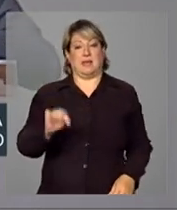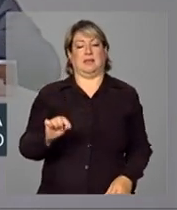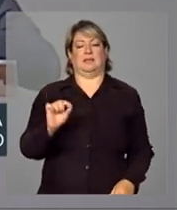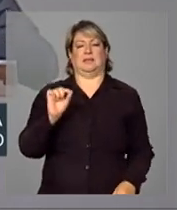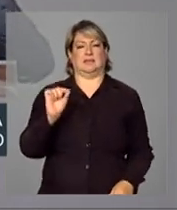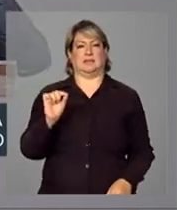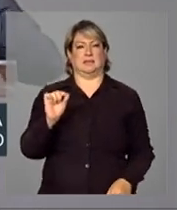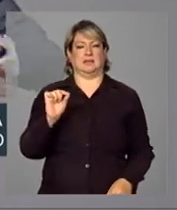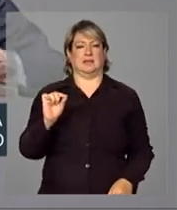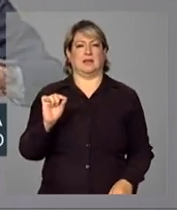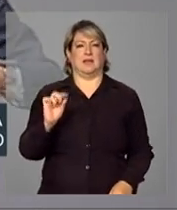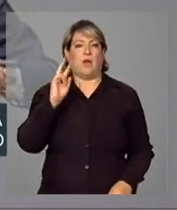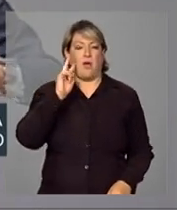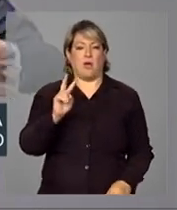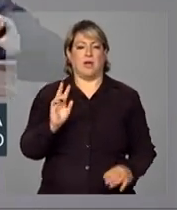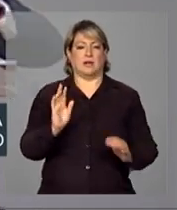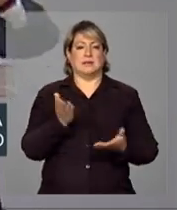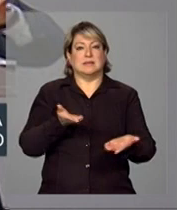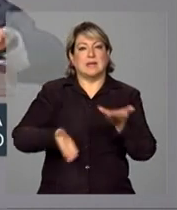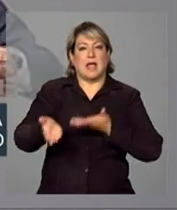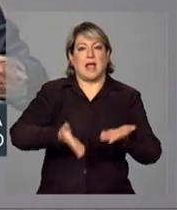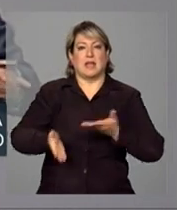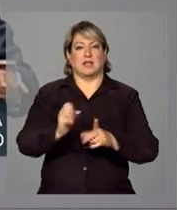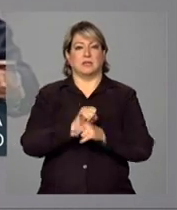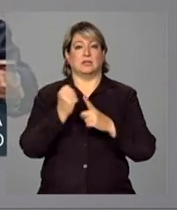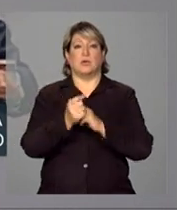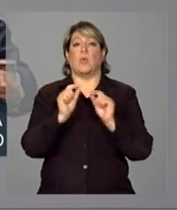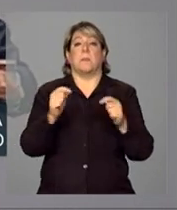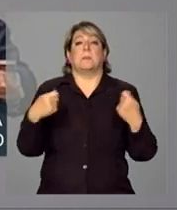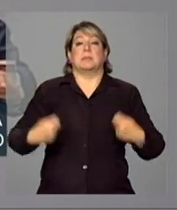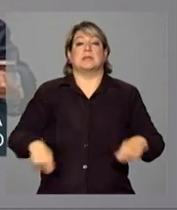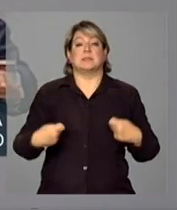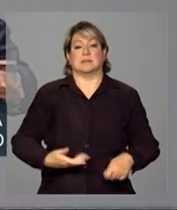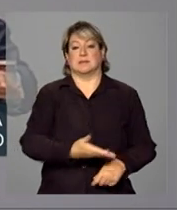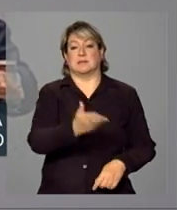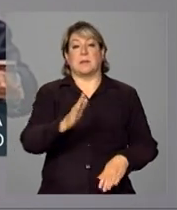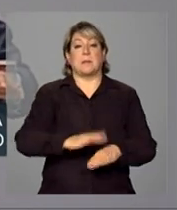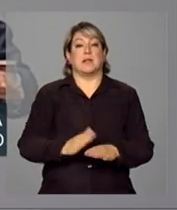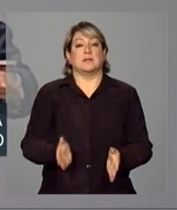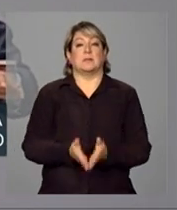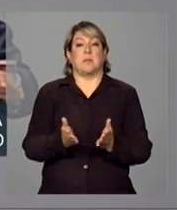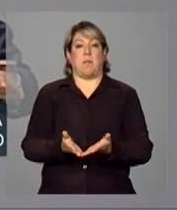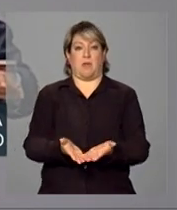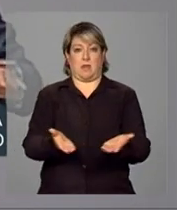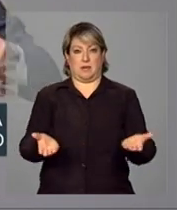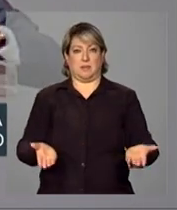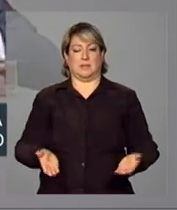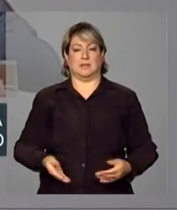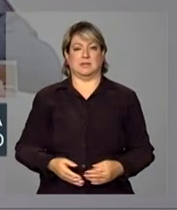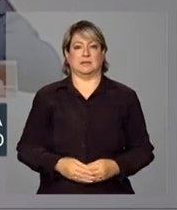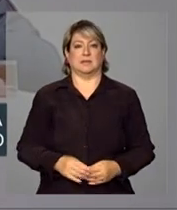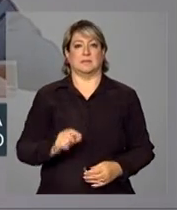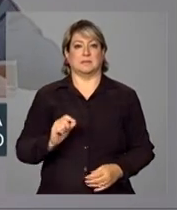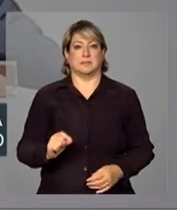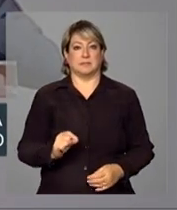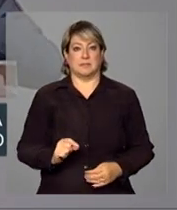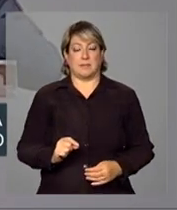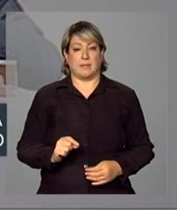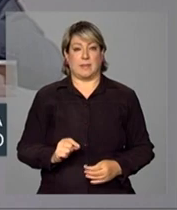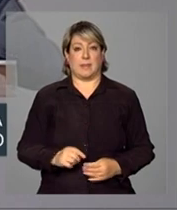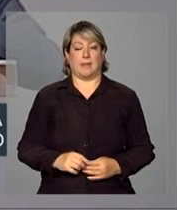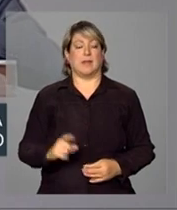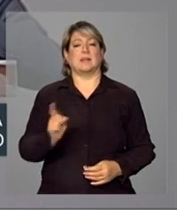olha a sociedade a partir da necessidade dos mais pobres. E que